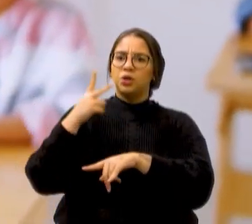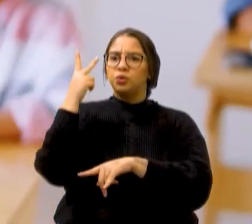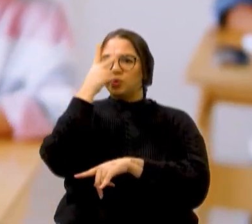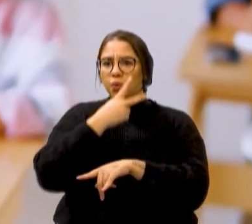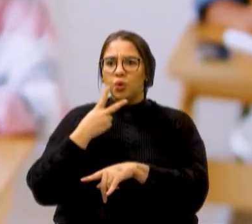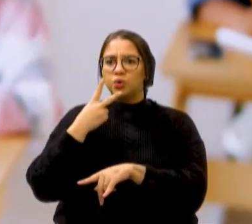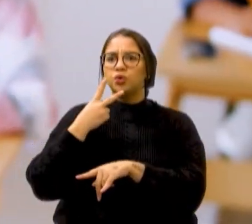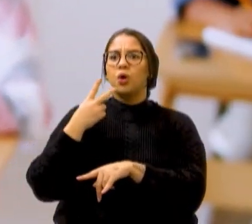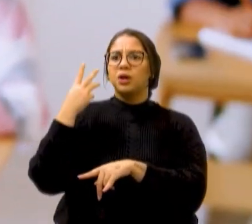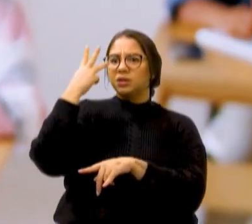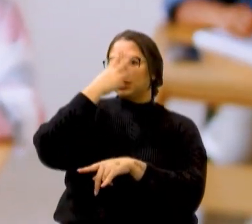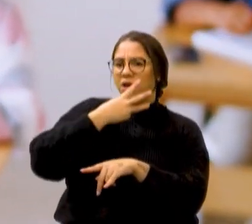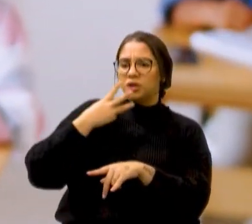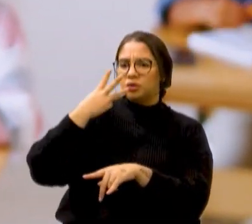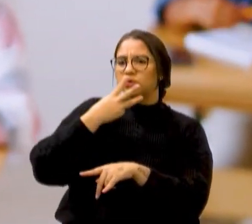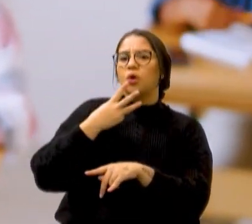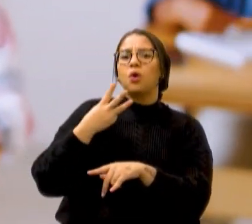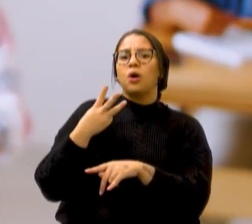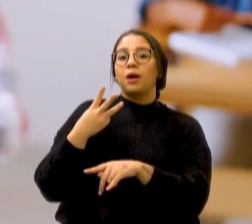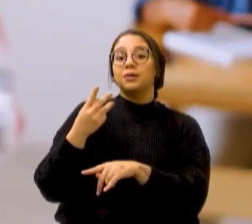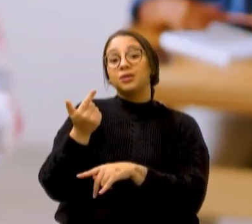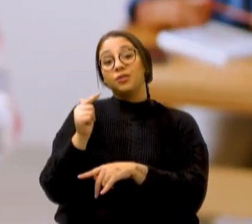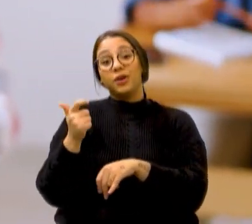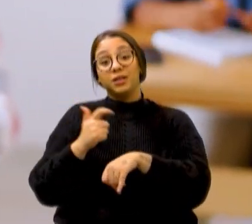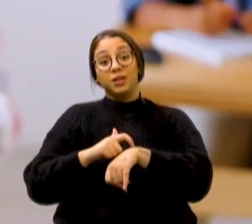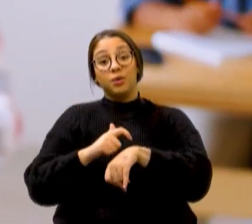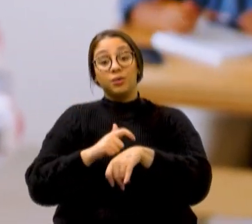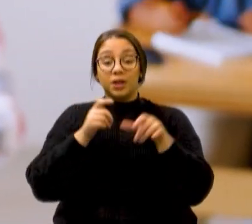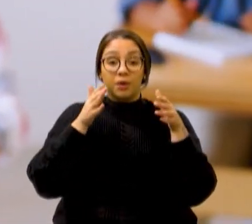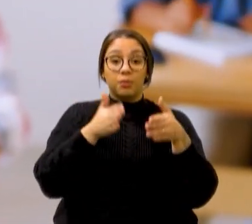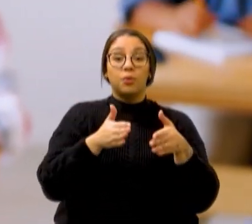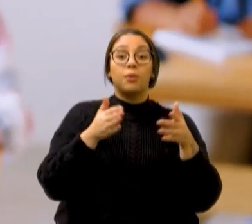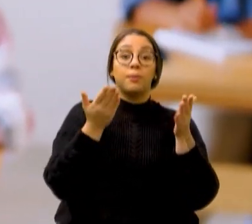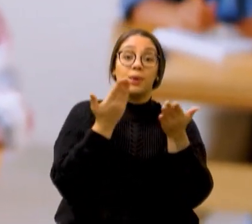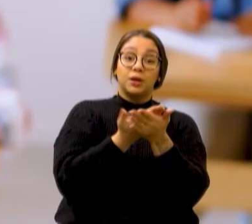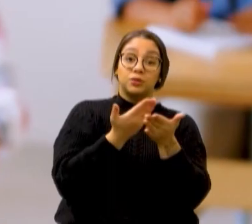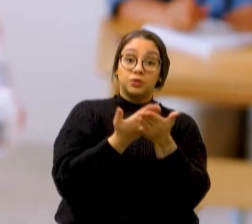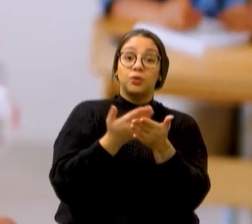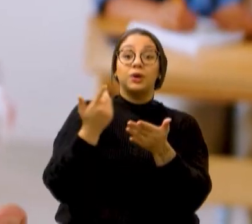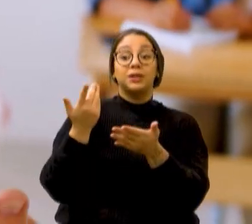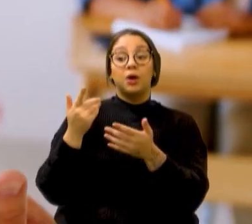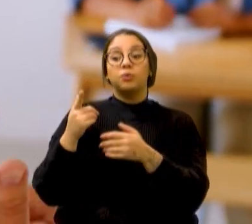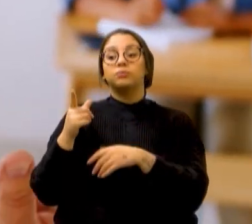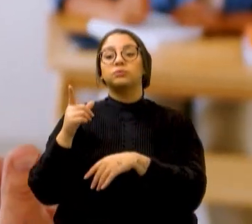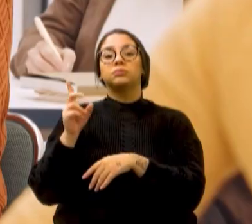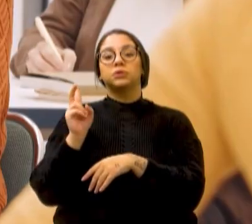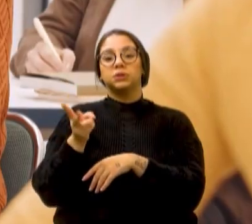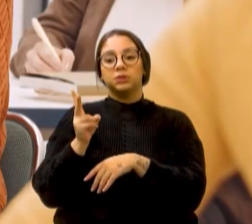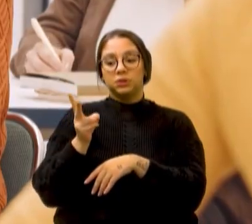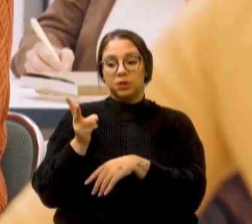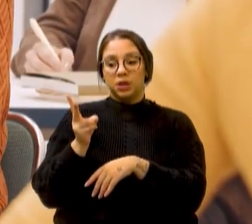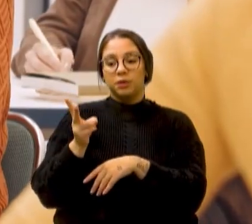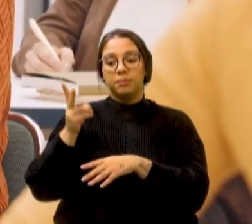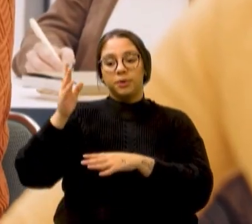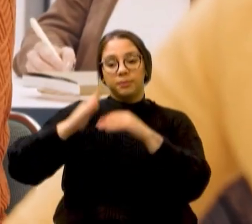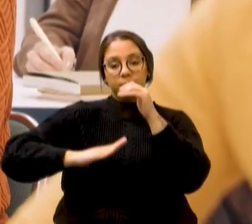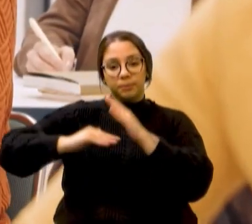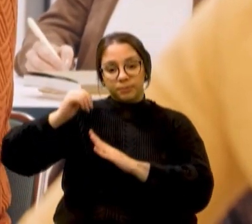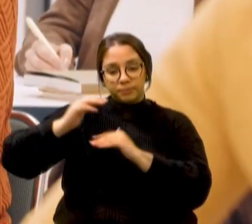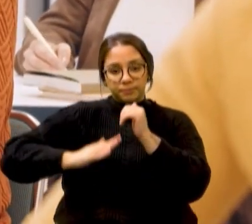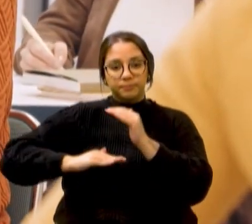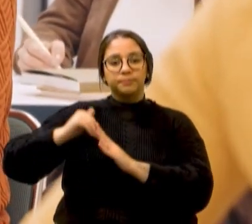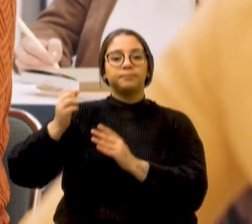mas vou gastar 2, 3 horas por dia na prática esportiva, ela não vai ter o tempo necessário para estudar. Então a prática regular,